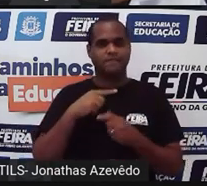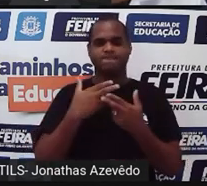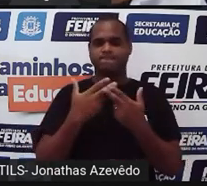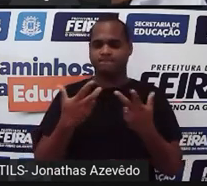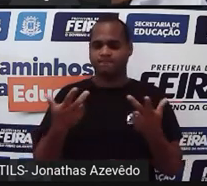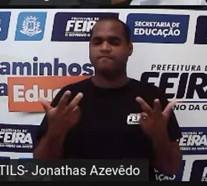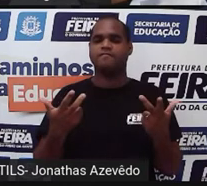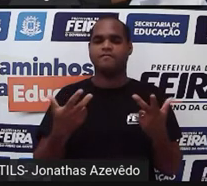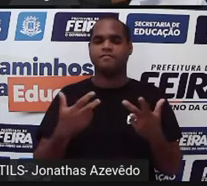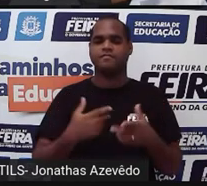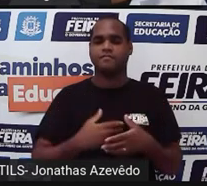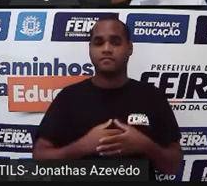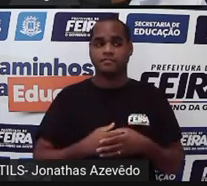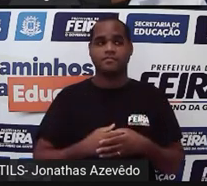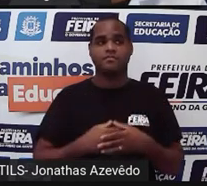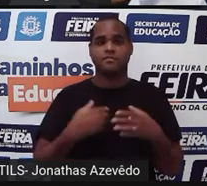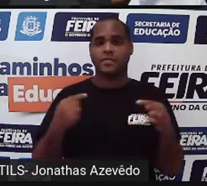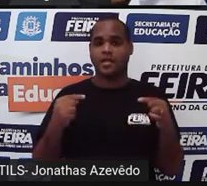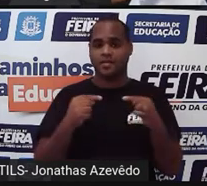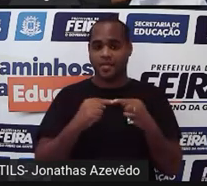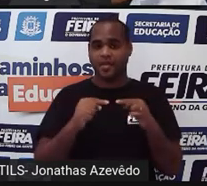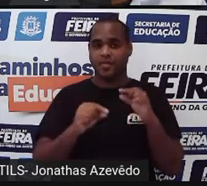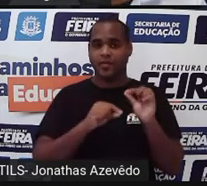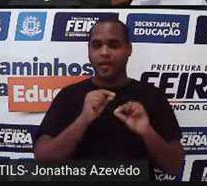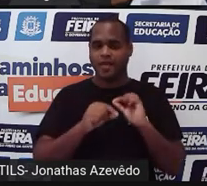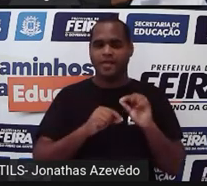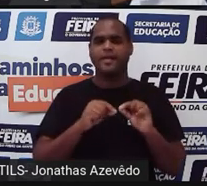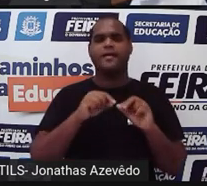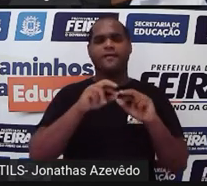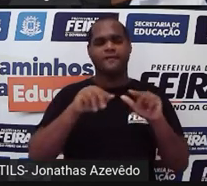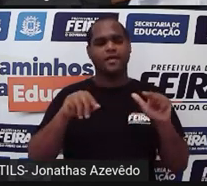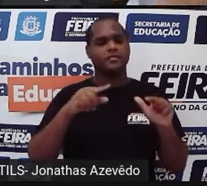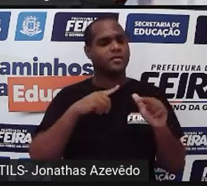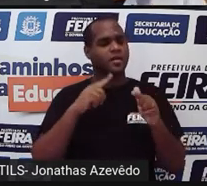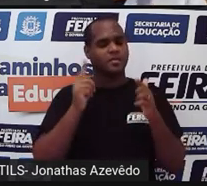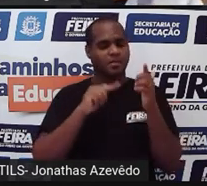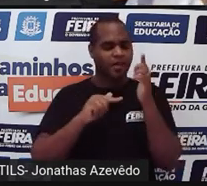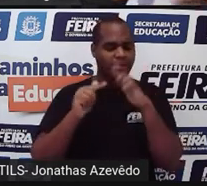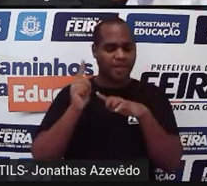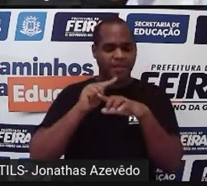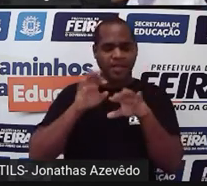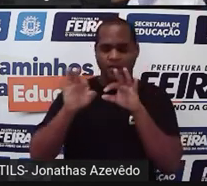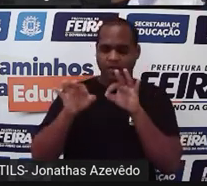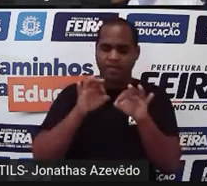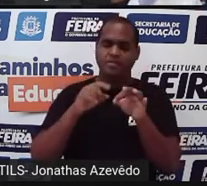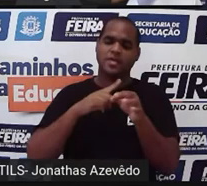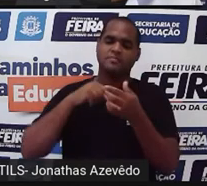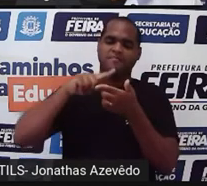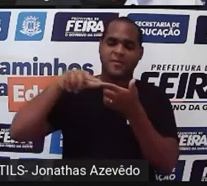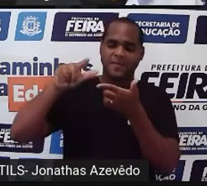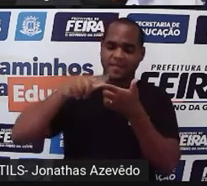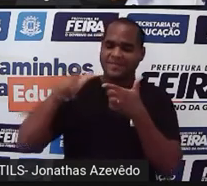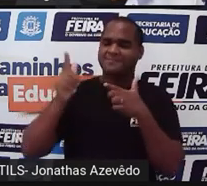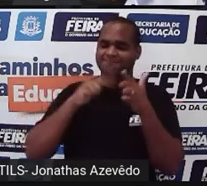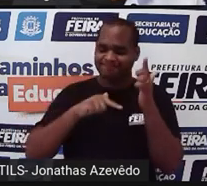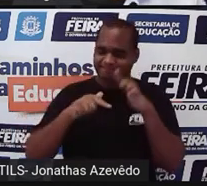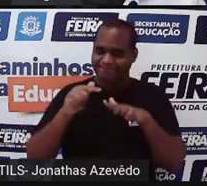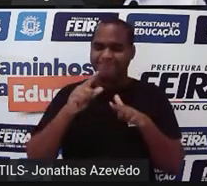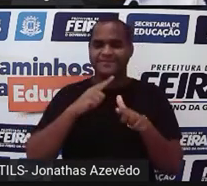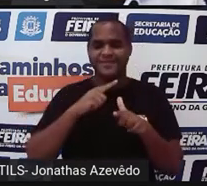tá bom? Esse é um diagrama, é uma forma de organização que a gente usa para resolver problemas também, tá